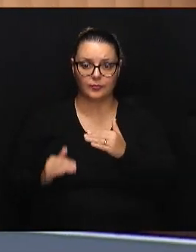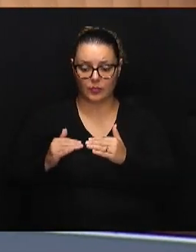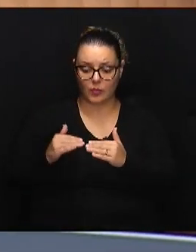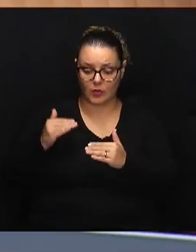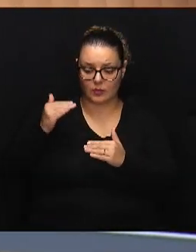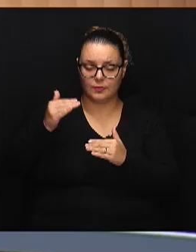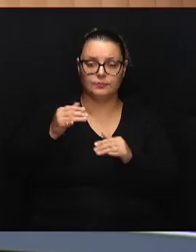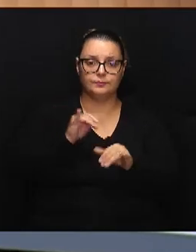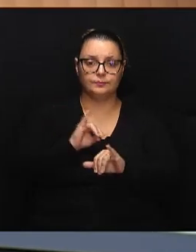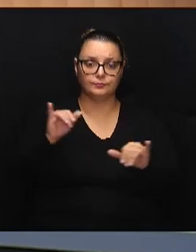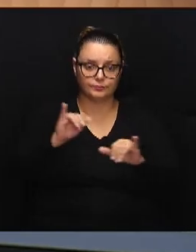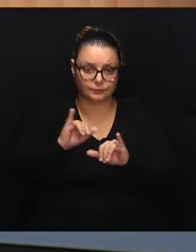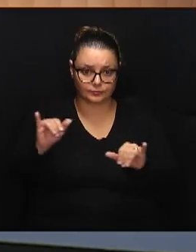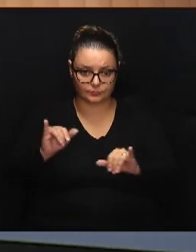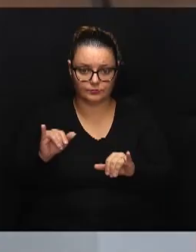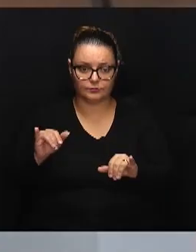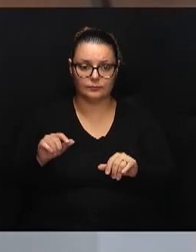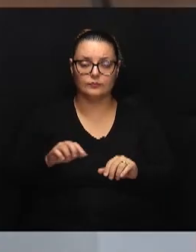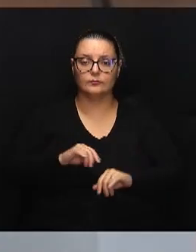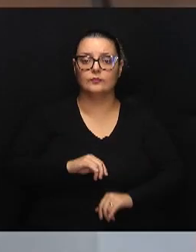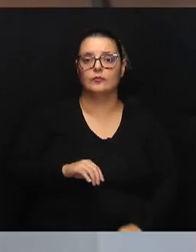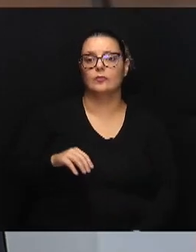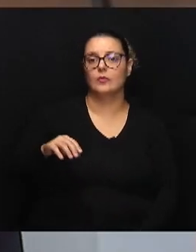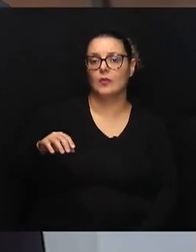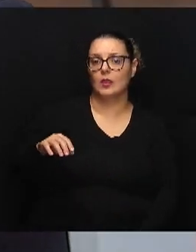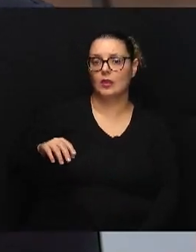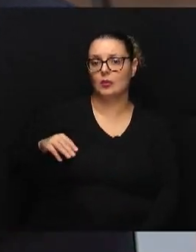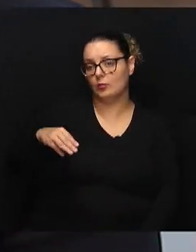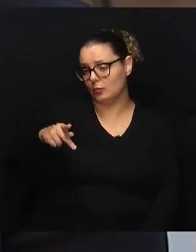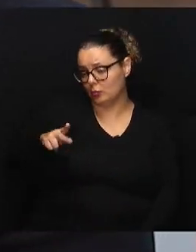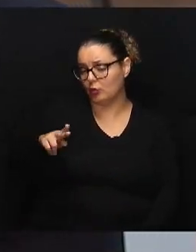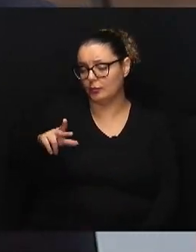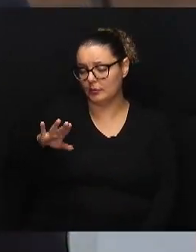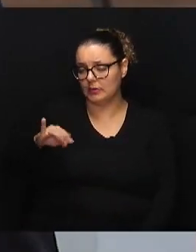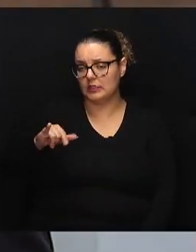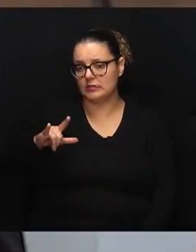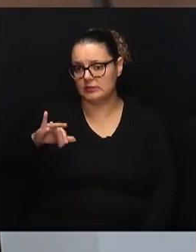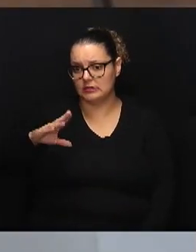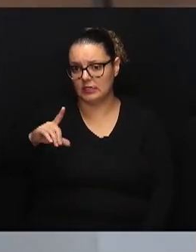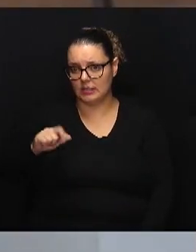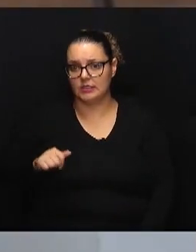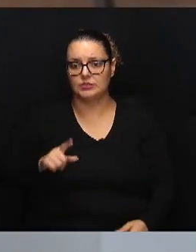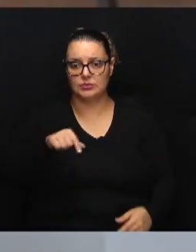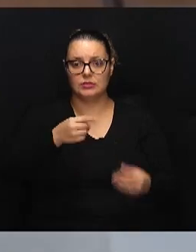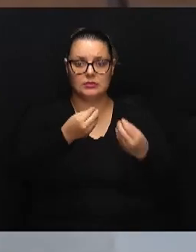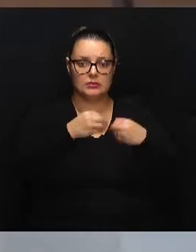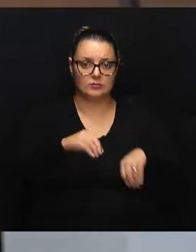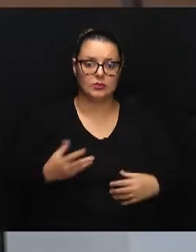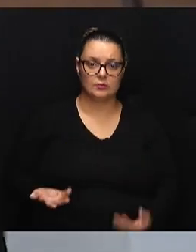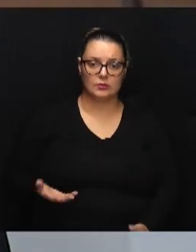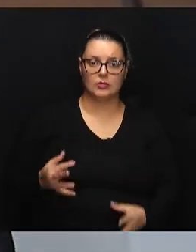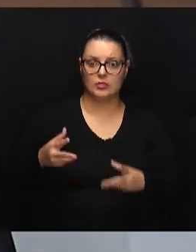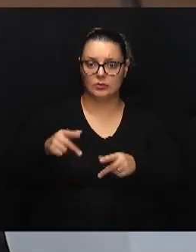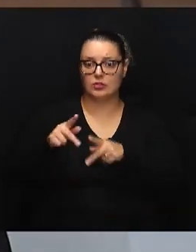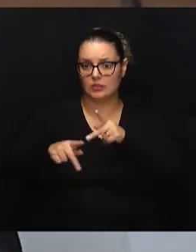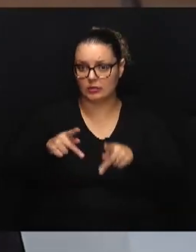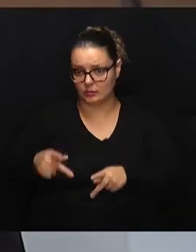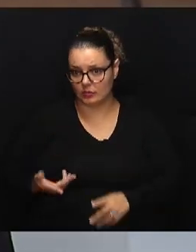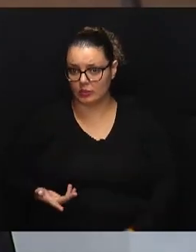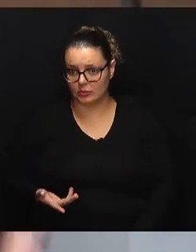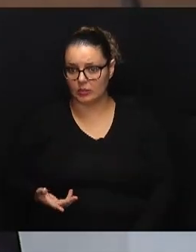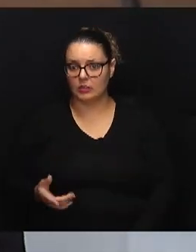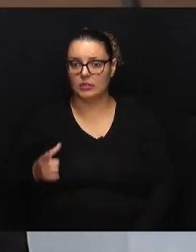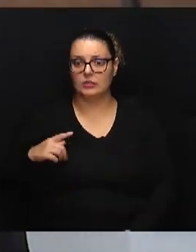de publicidade e propaganda tem sido prejudicial para a sociedade como um todo. A gente sabe que tem toda uma rede